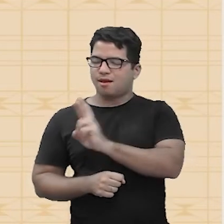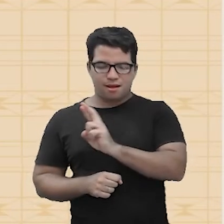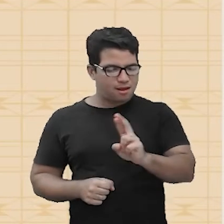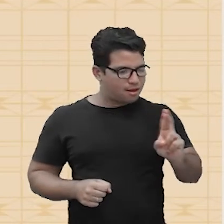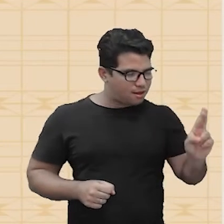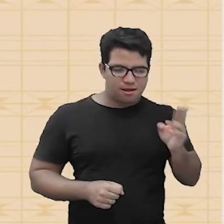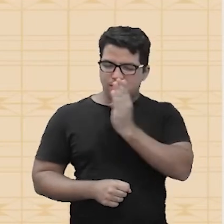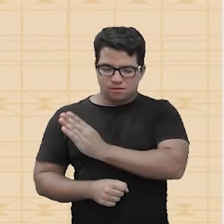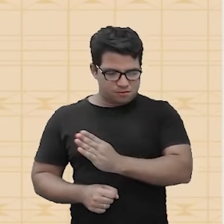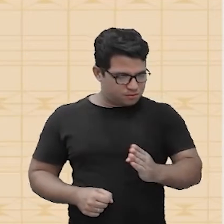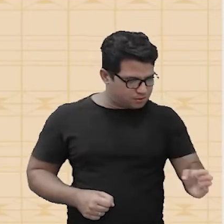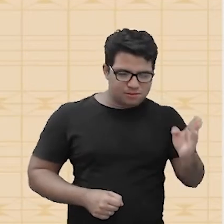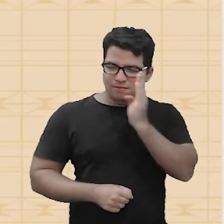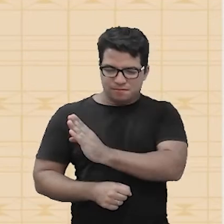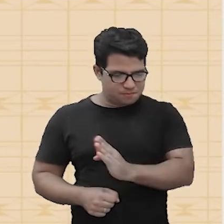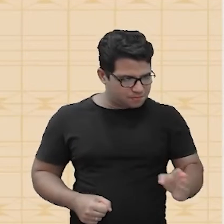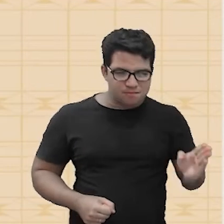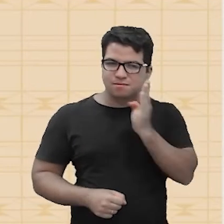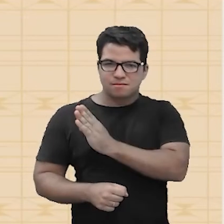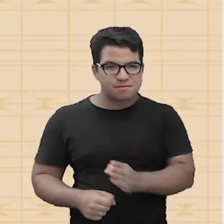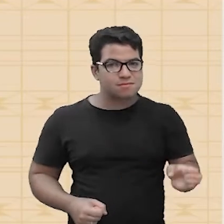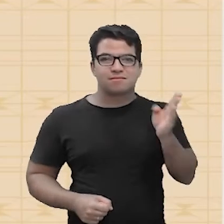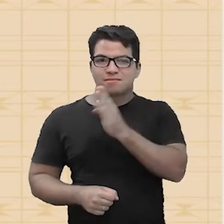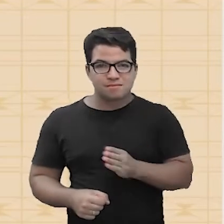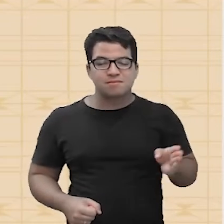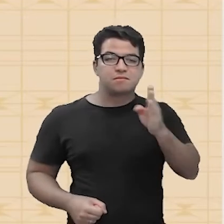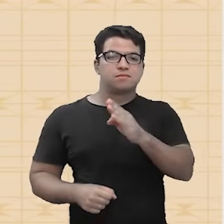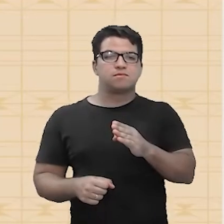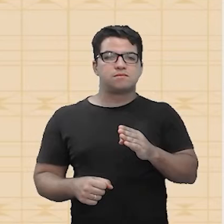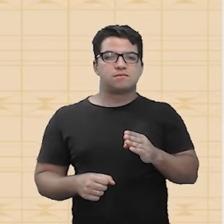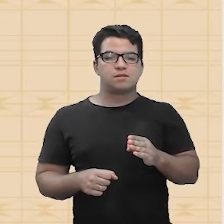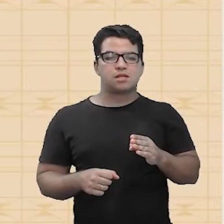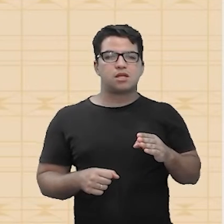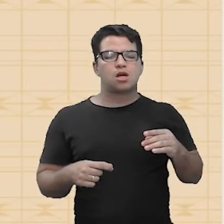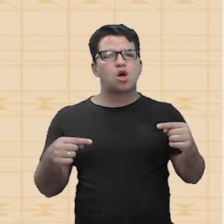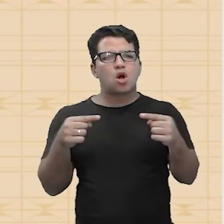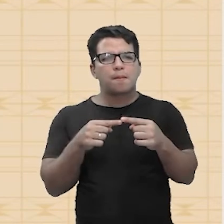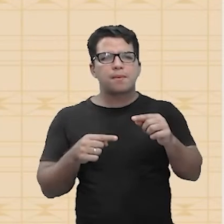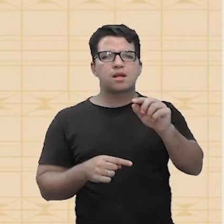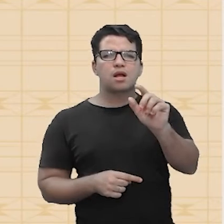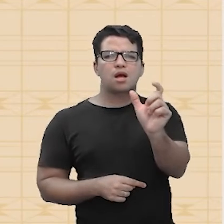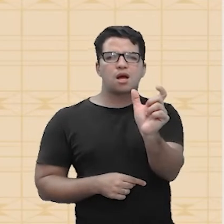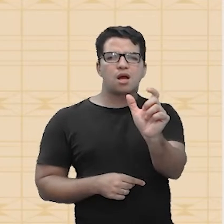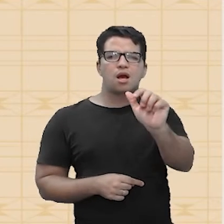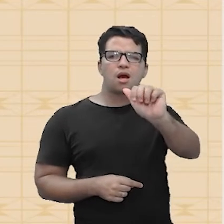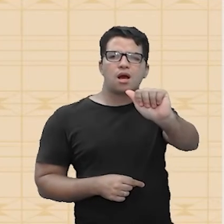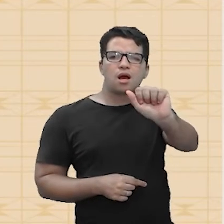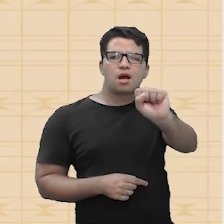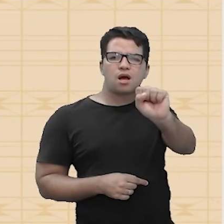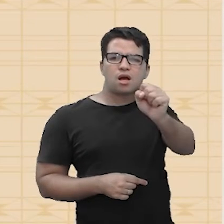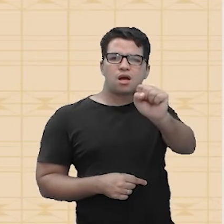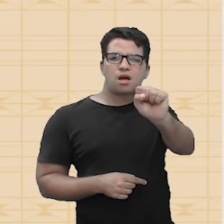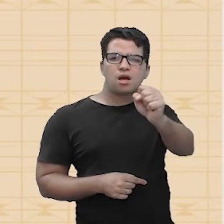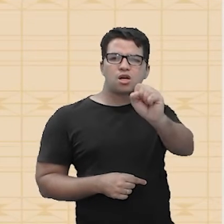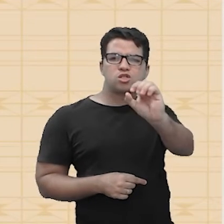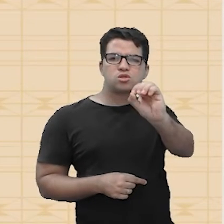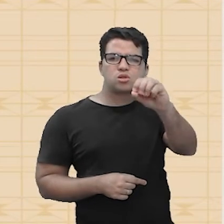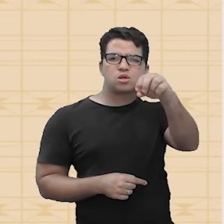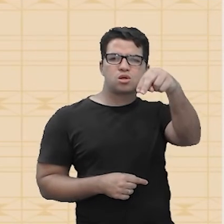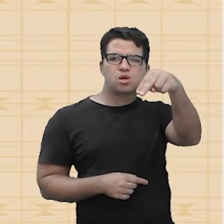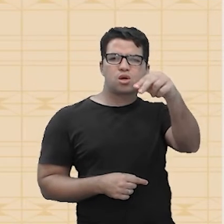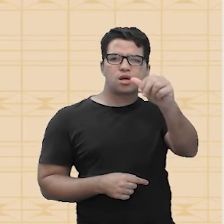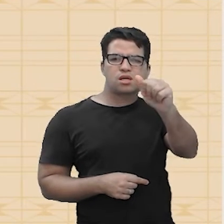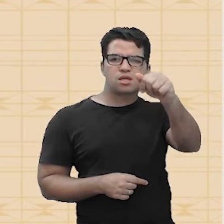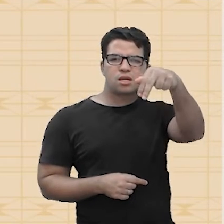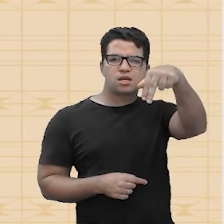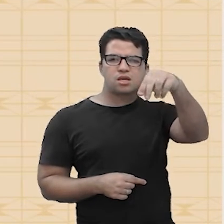É um recurso chamado assonância, é o termo de uma sílaba repetidas